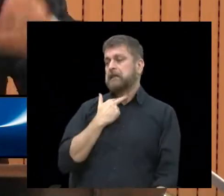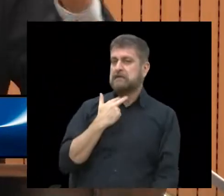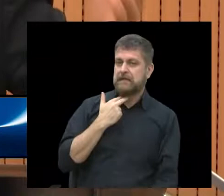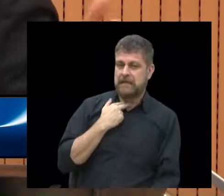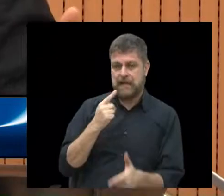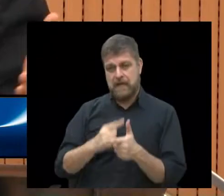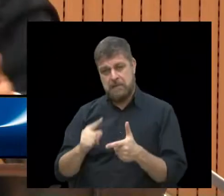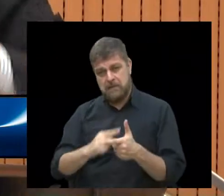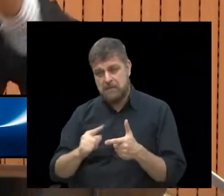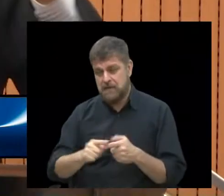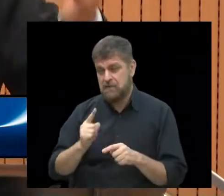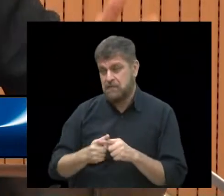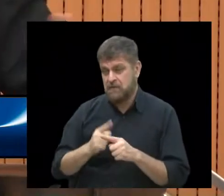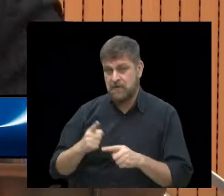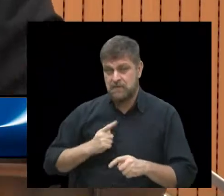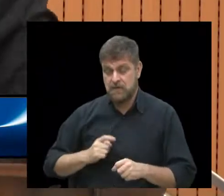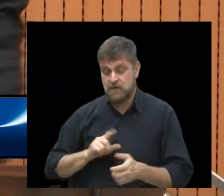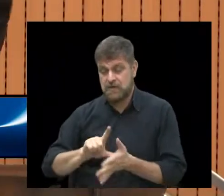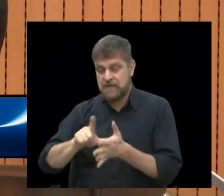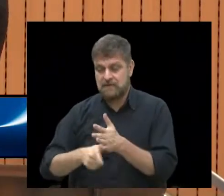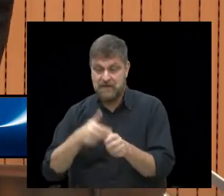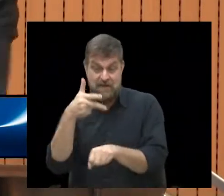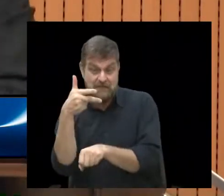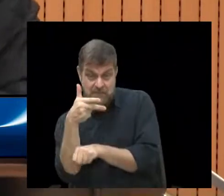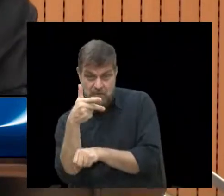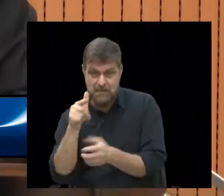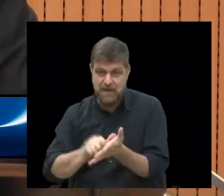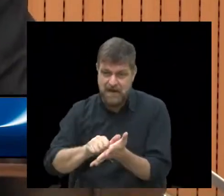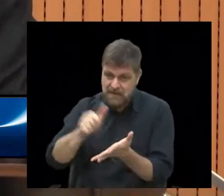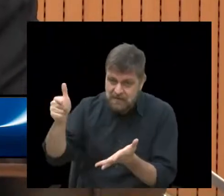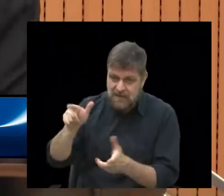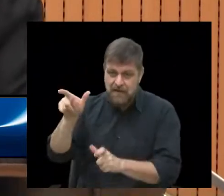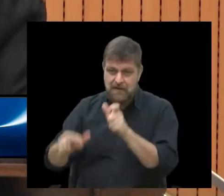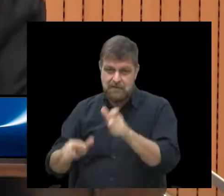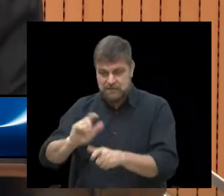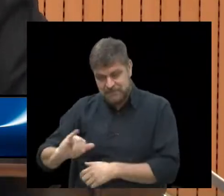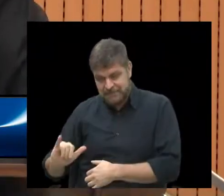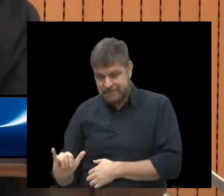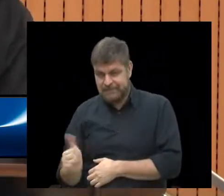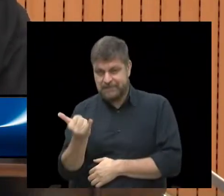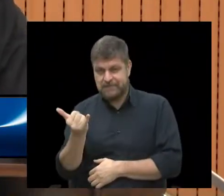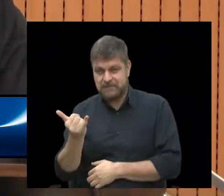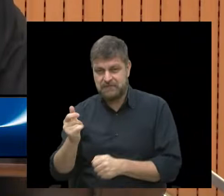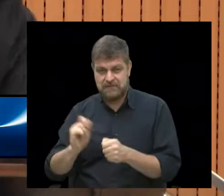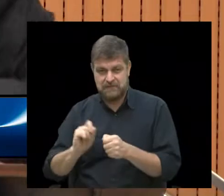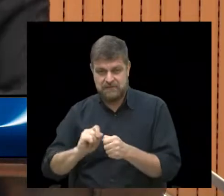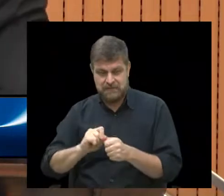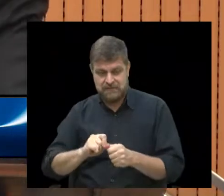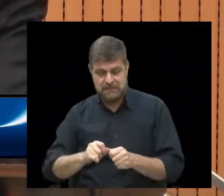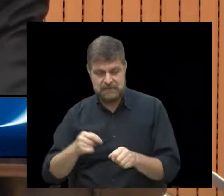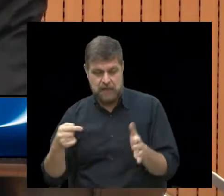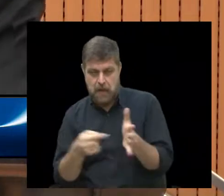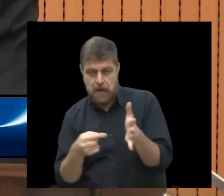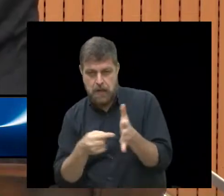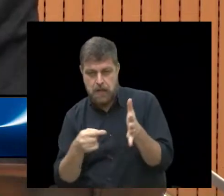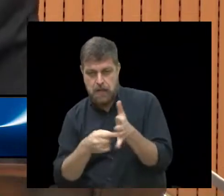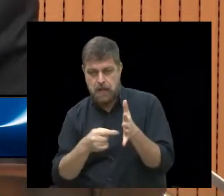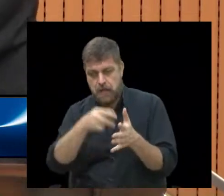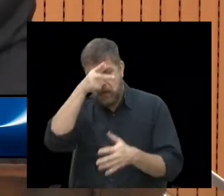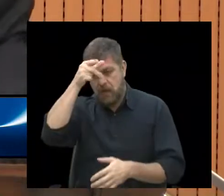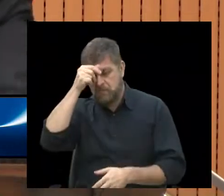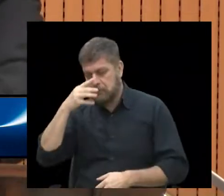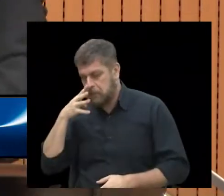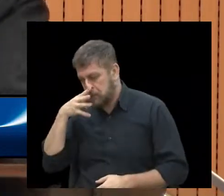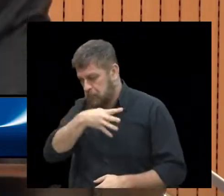porque poderia ser usado pela imprensa, por pessoas que querem, de alguma forma, fazer oposição à prefeitura